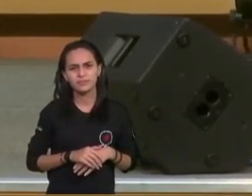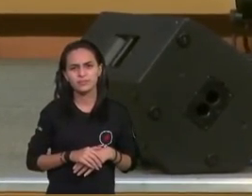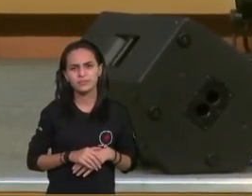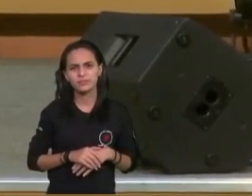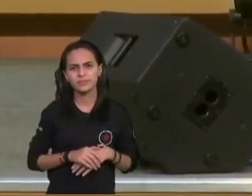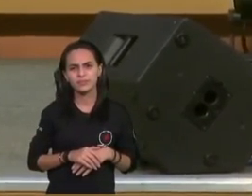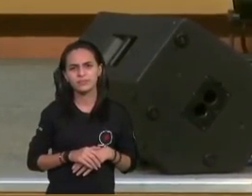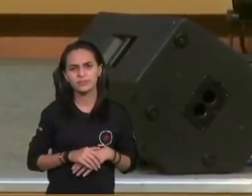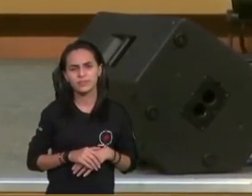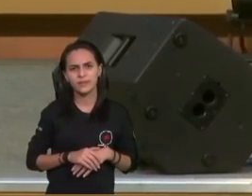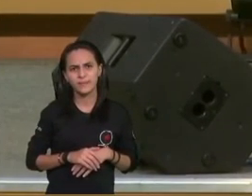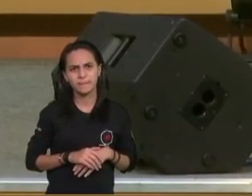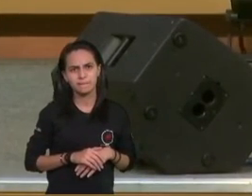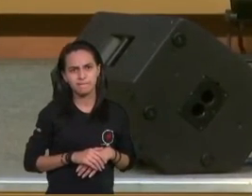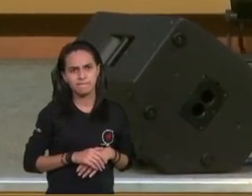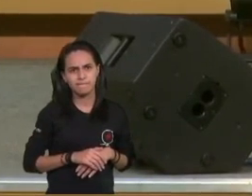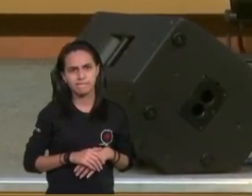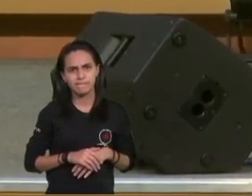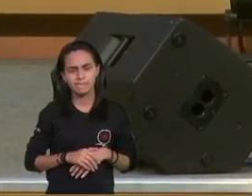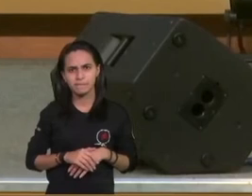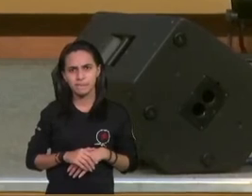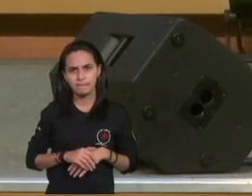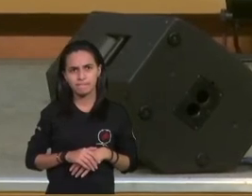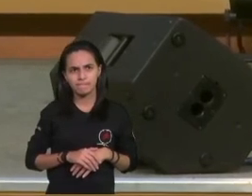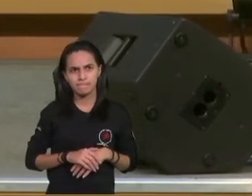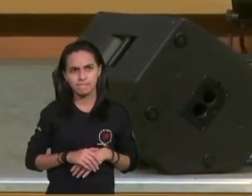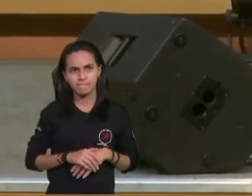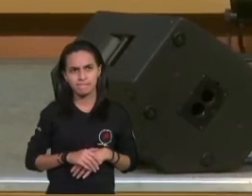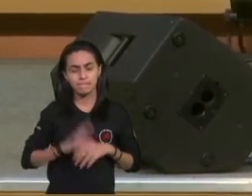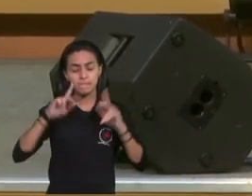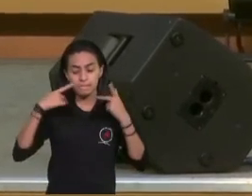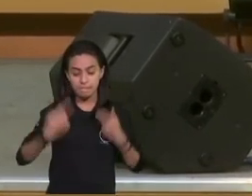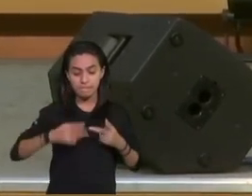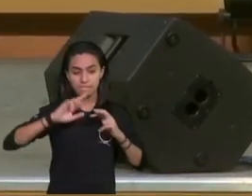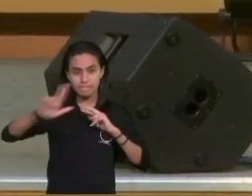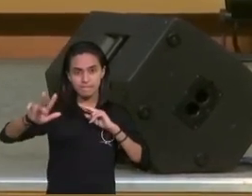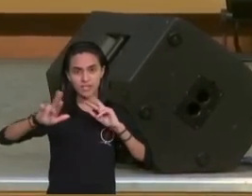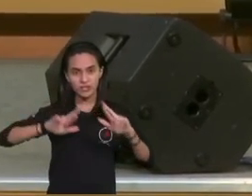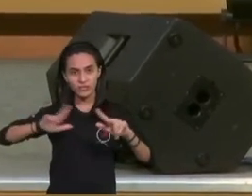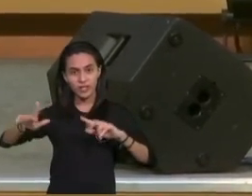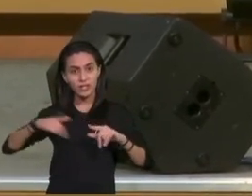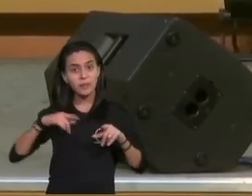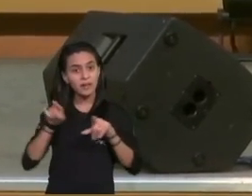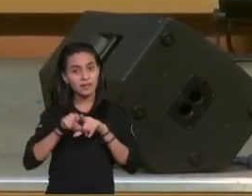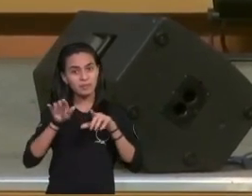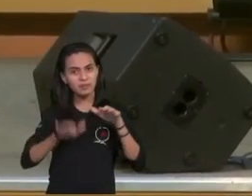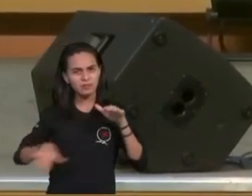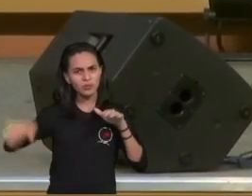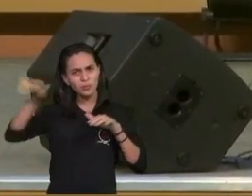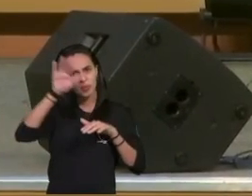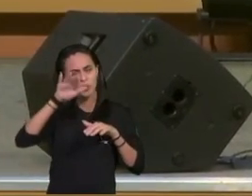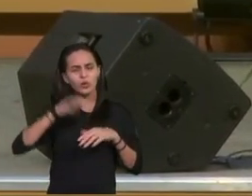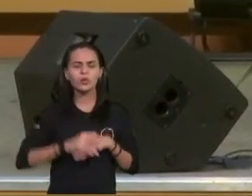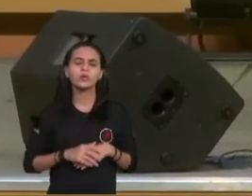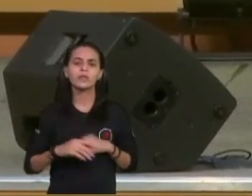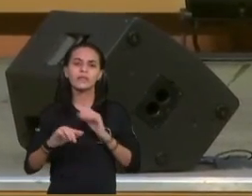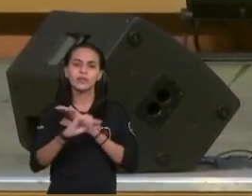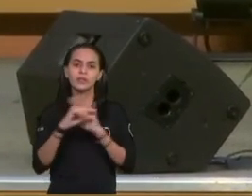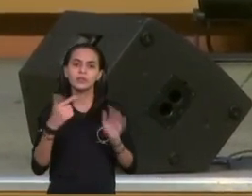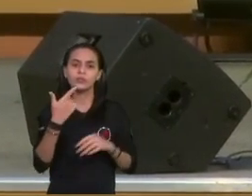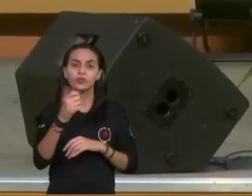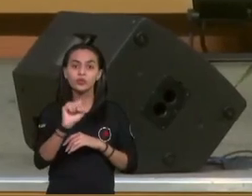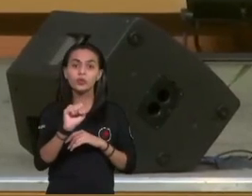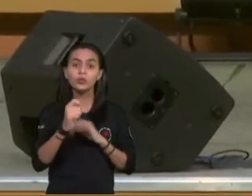ele não apenas é diferente como ele é superior tanto é que não Versículo